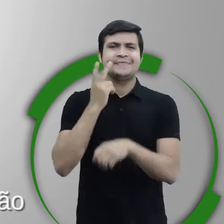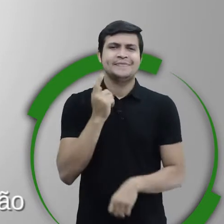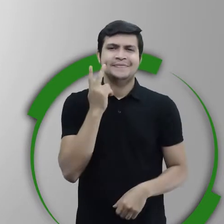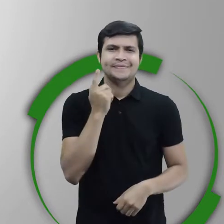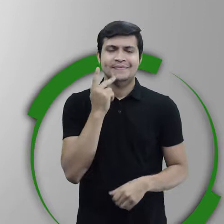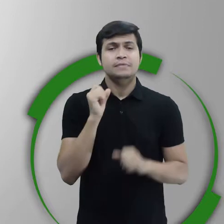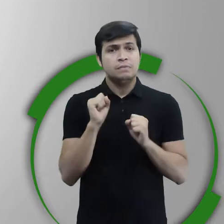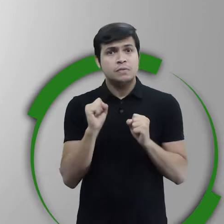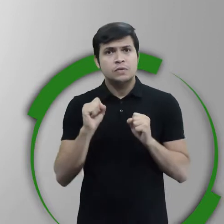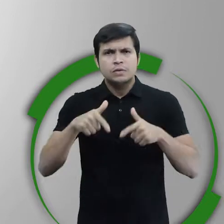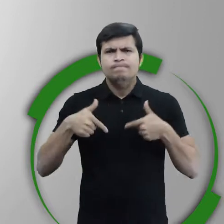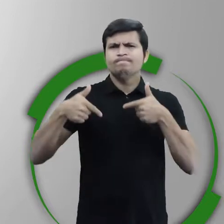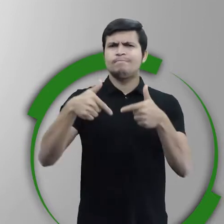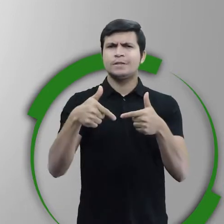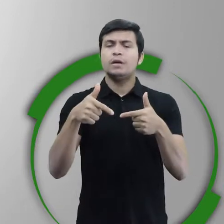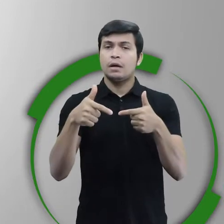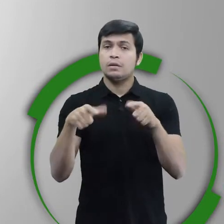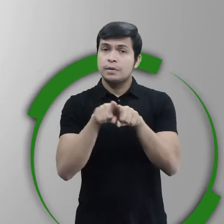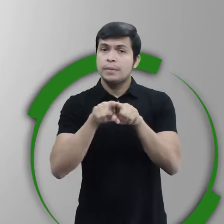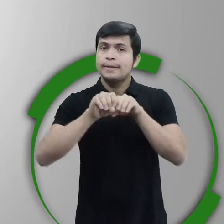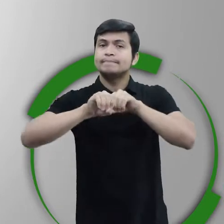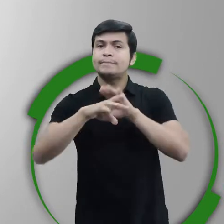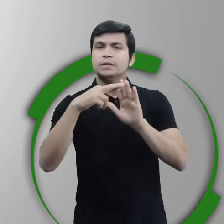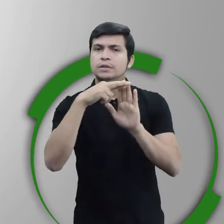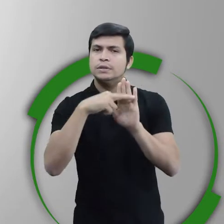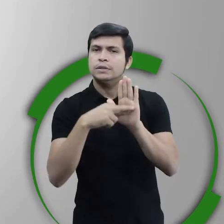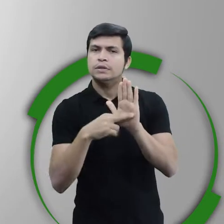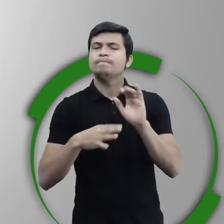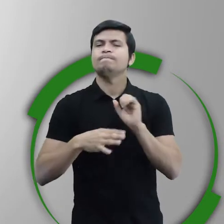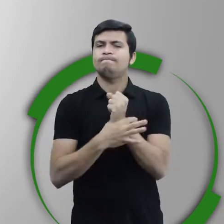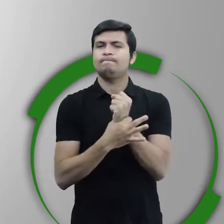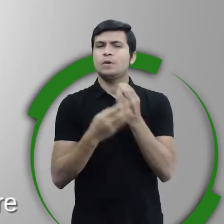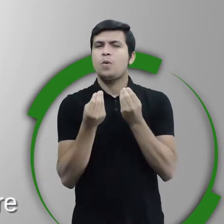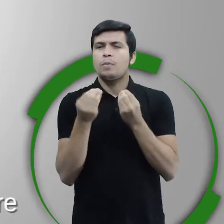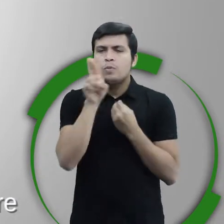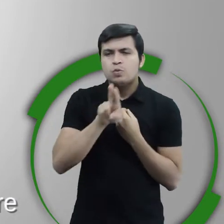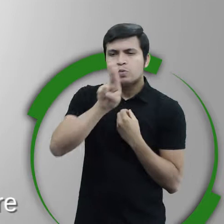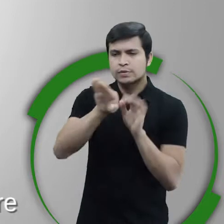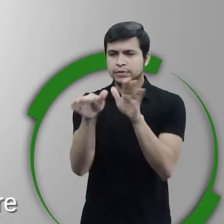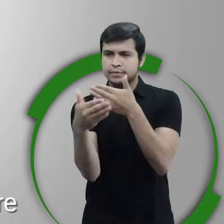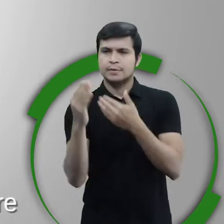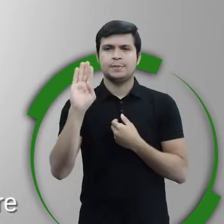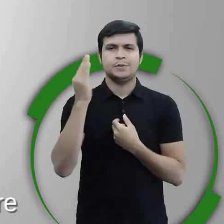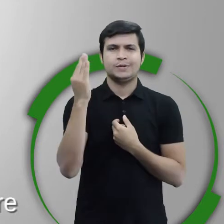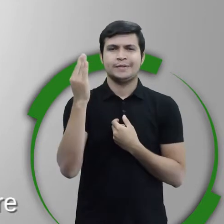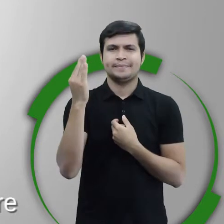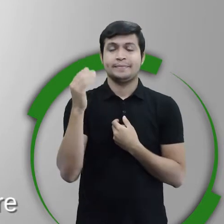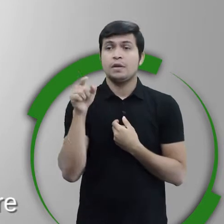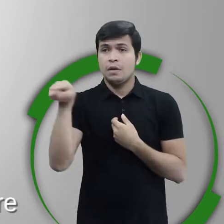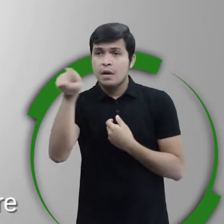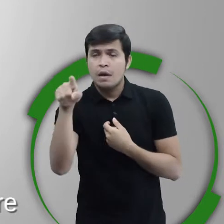haja uma atuação condizente com as normas de segurança na utilização do ambiente, onde os professores cursistas